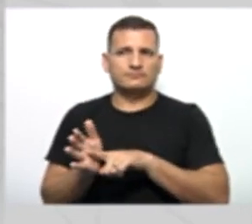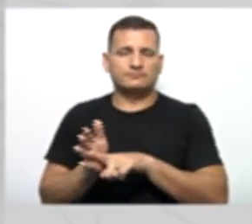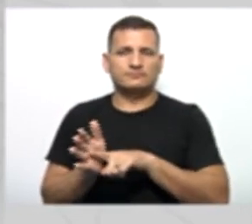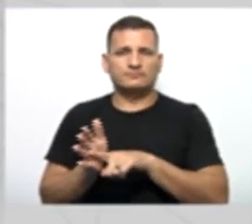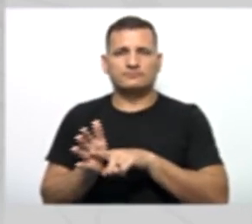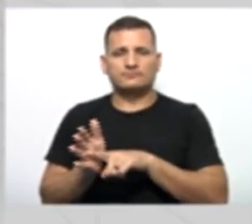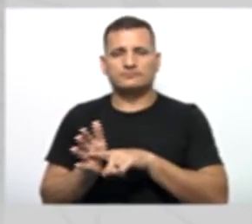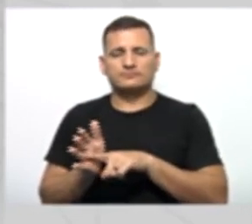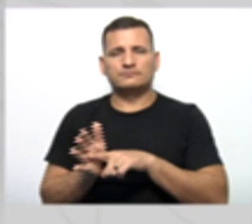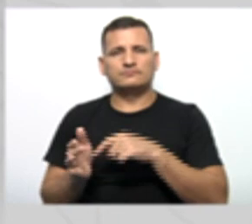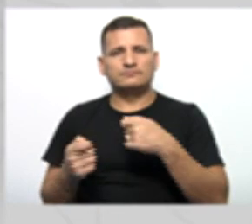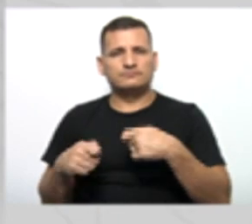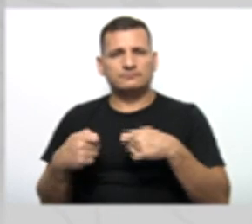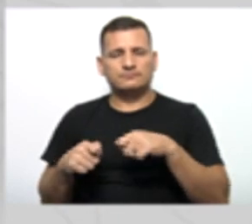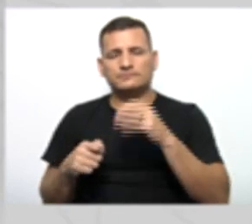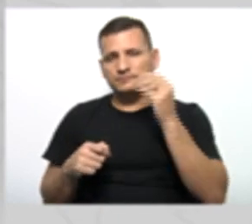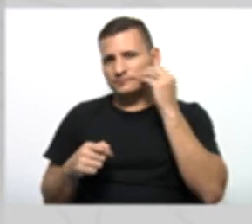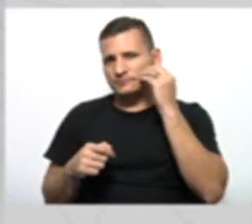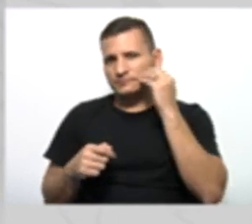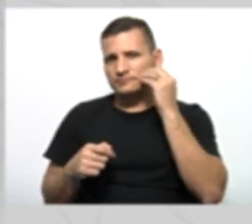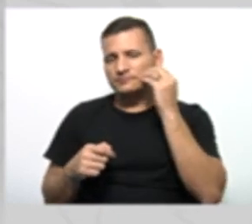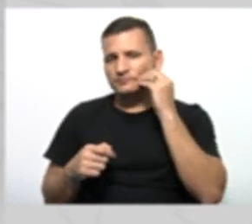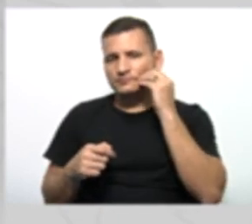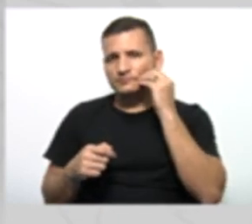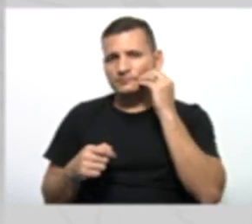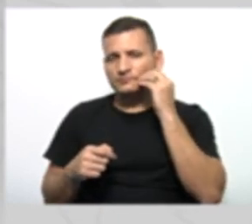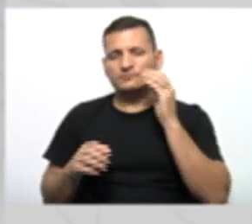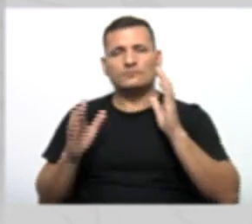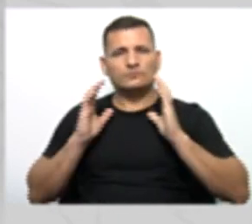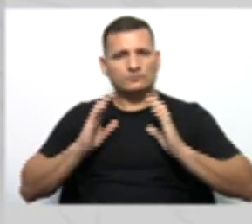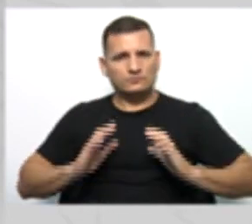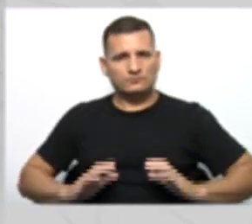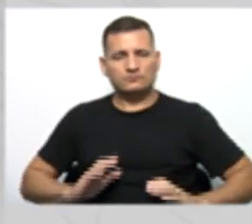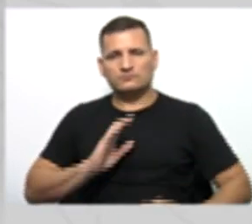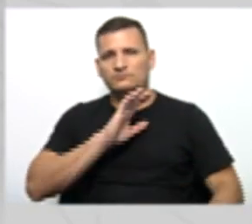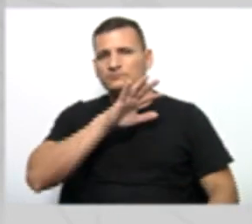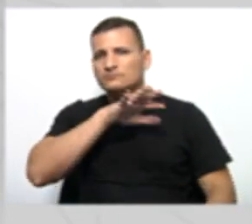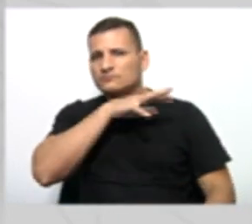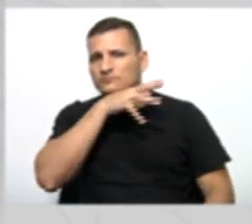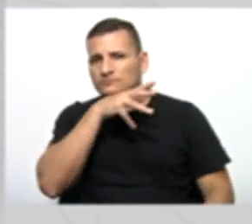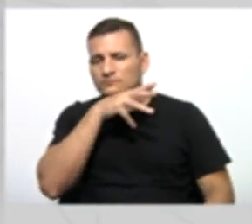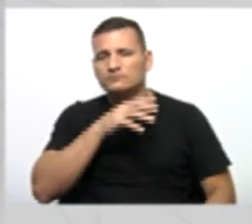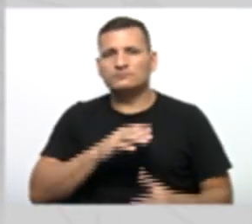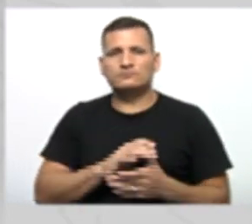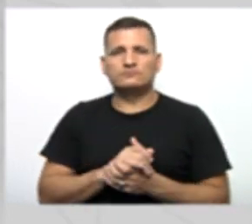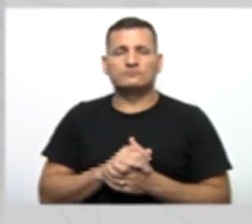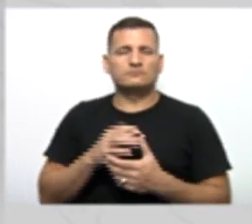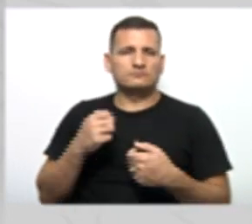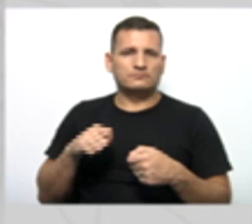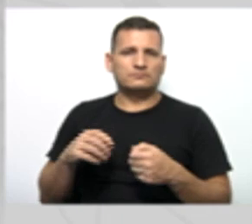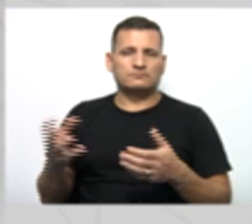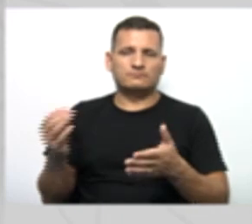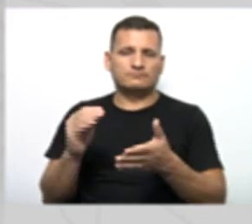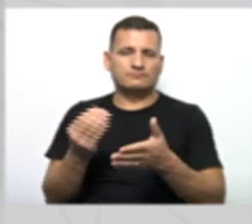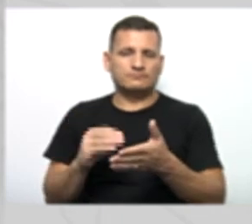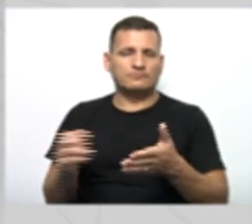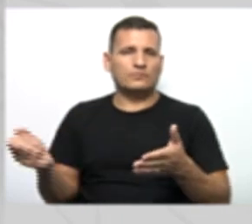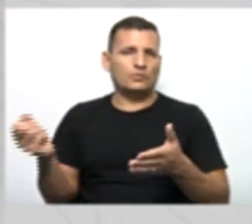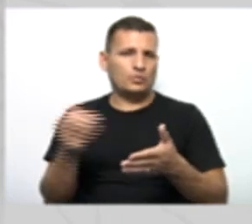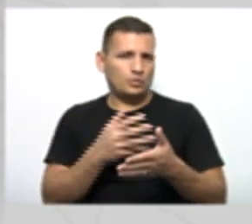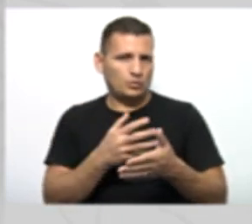precisam verificar o comportamento dos animais, precisam catalogar novas